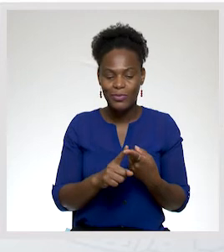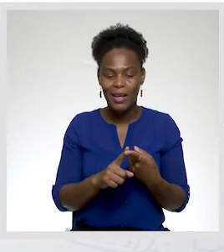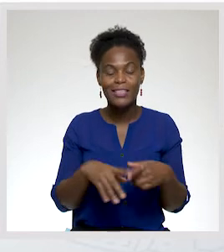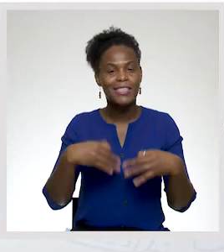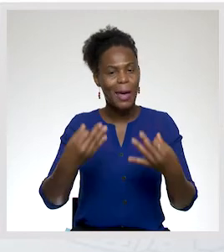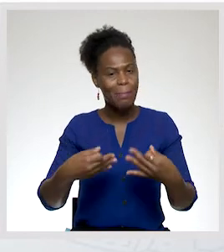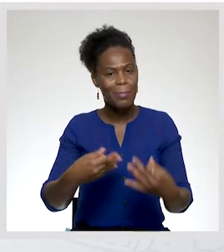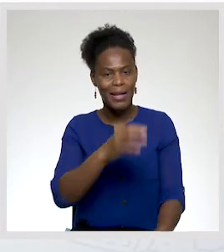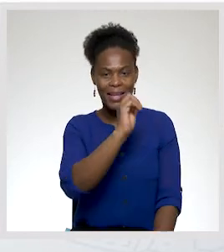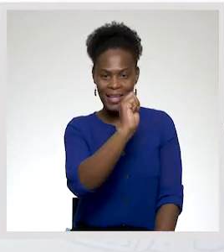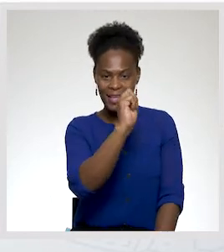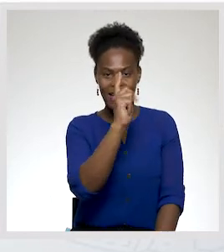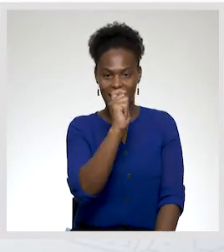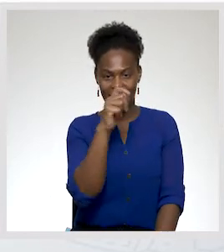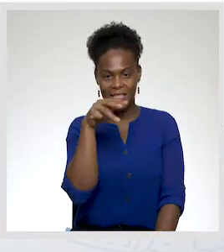Sempre